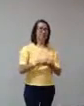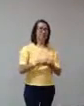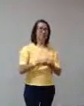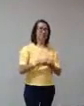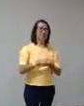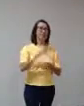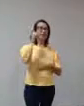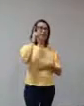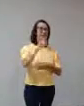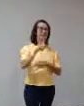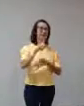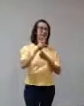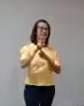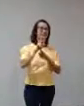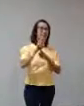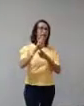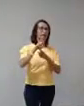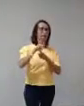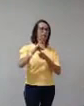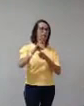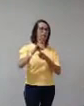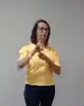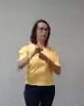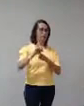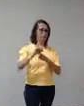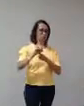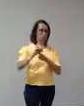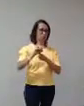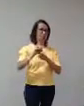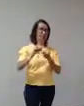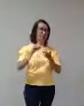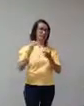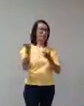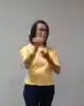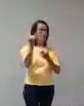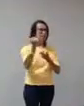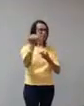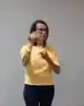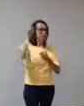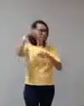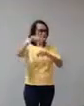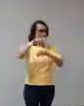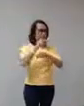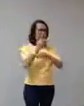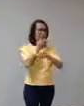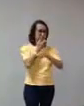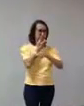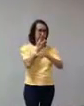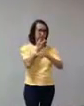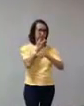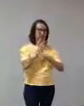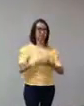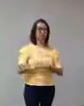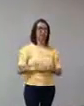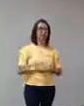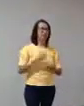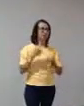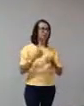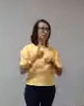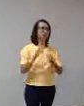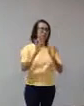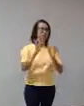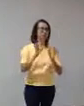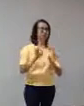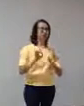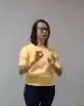Prêmio Turner Prize, que é um dos maiores da Inglaterra. então foi uma condição muito especial